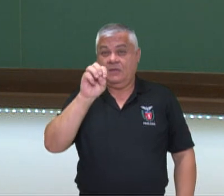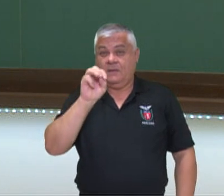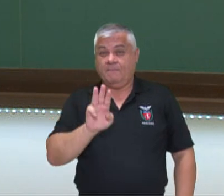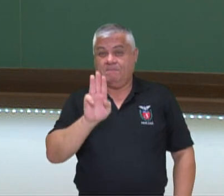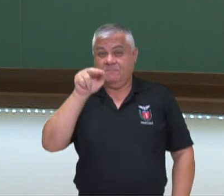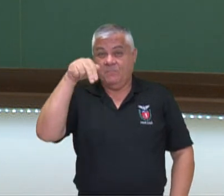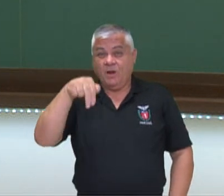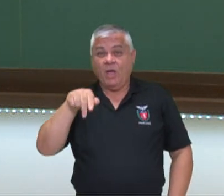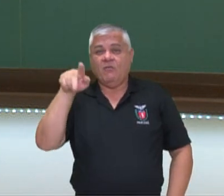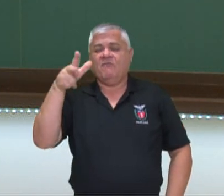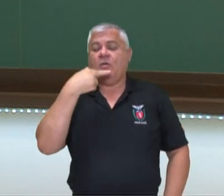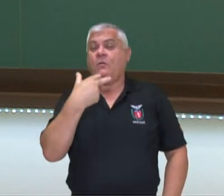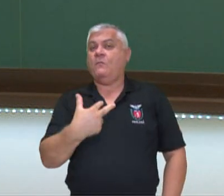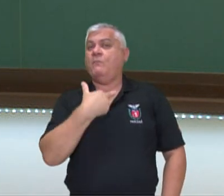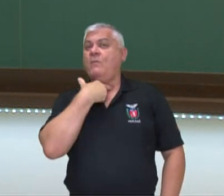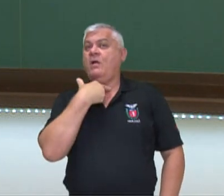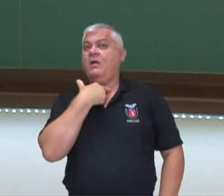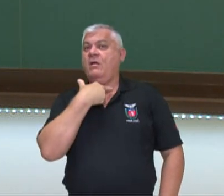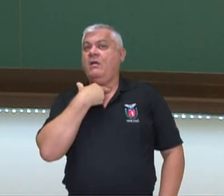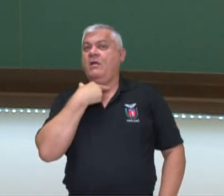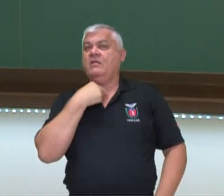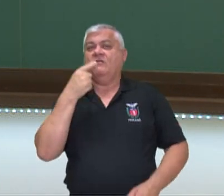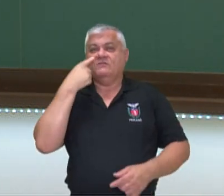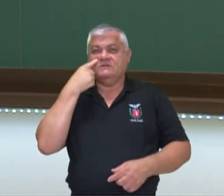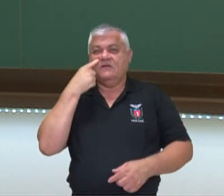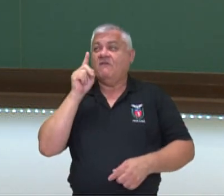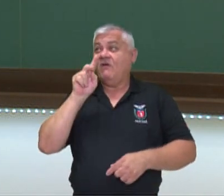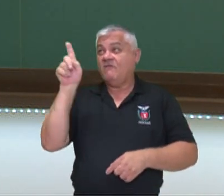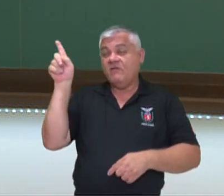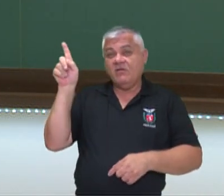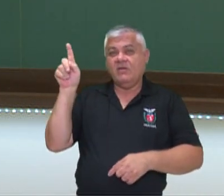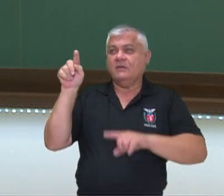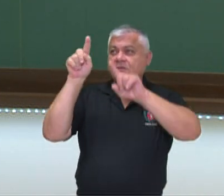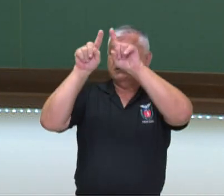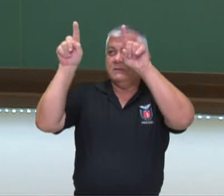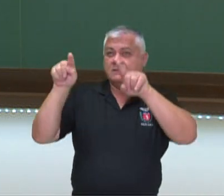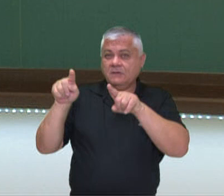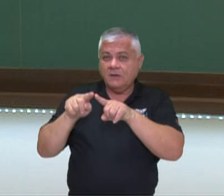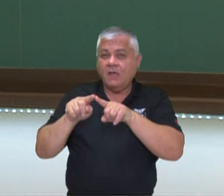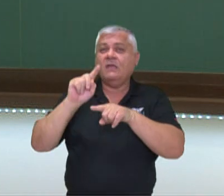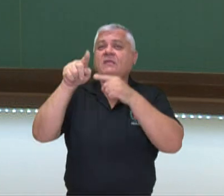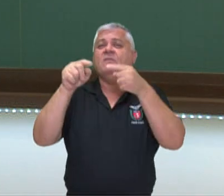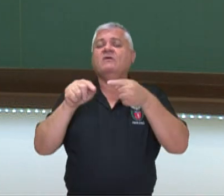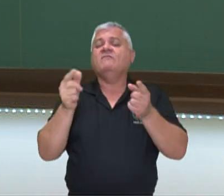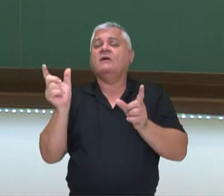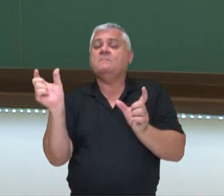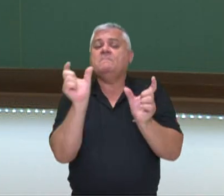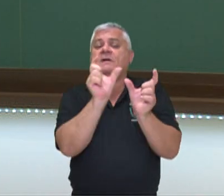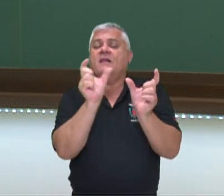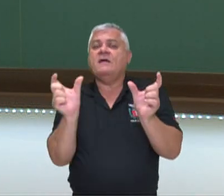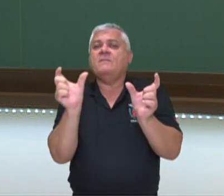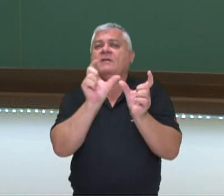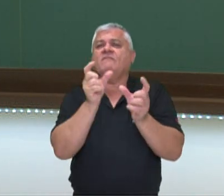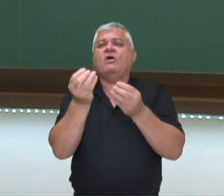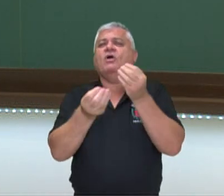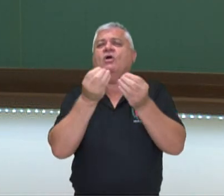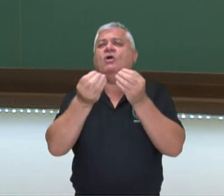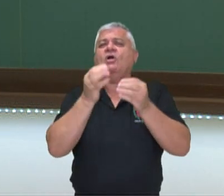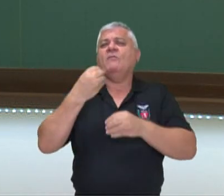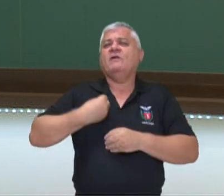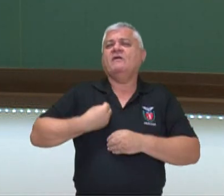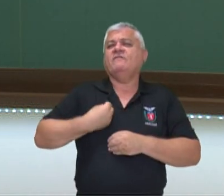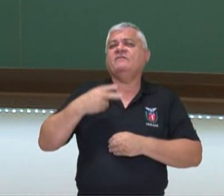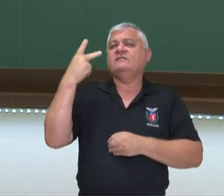próximos slides, observar a figura e irão, com a sua imaginação, escrever qual seria a rotina do Sr.